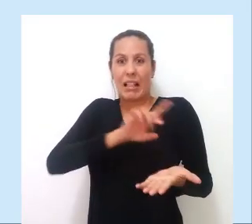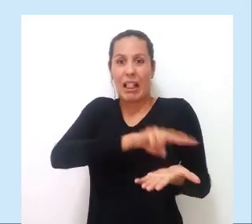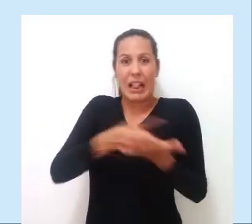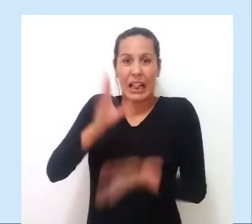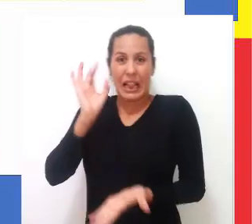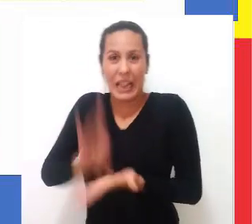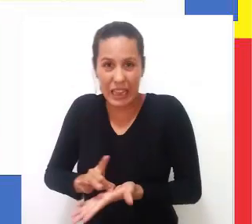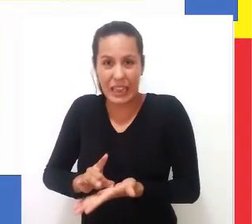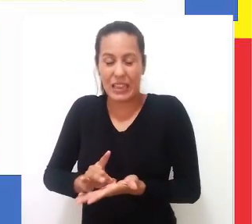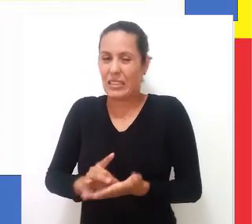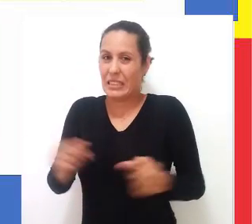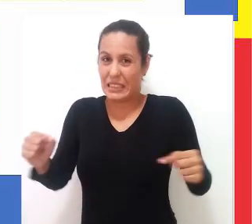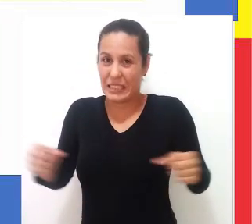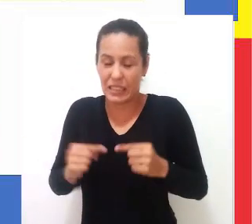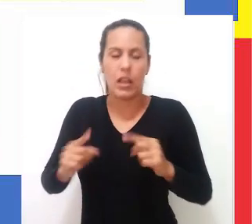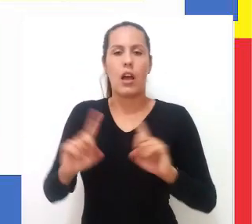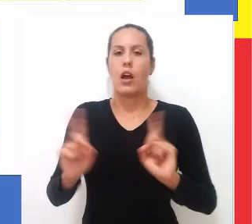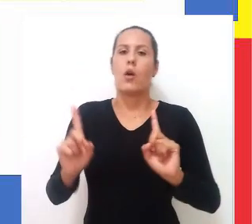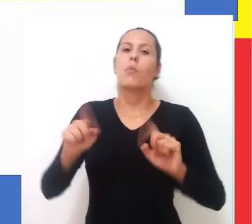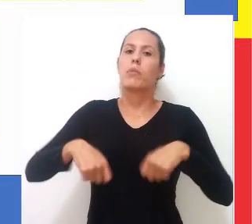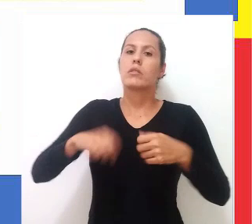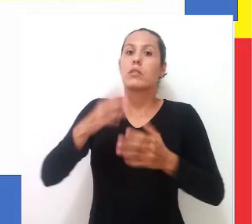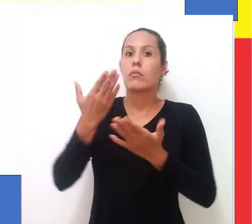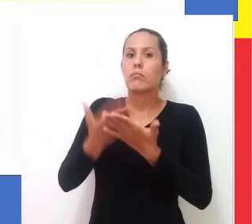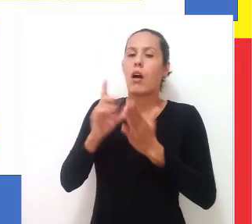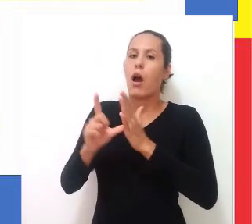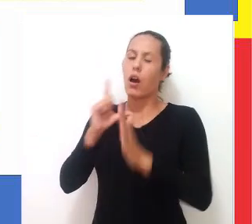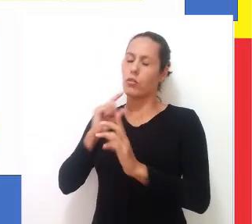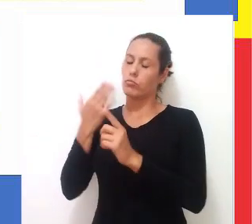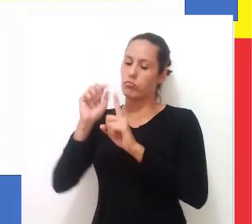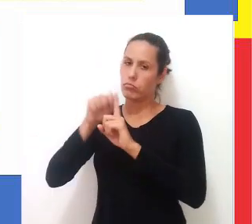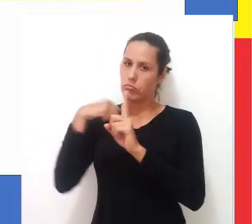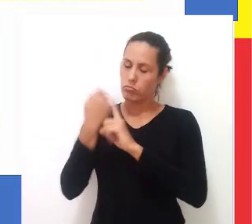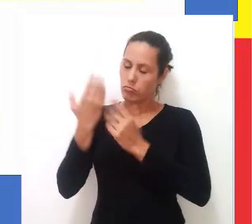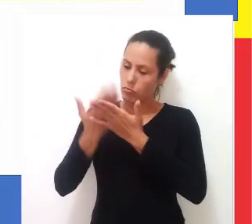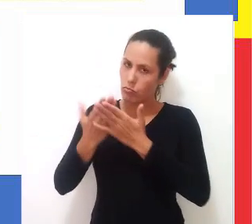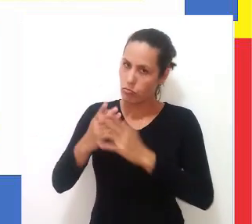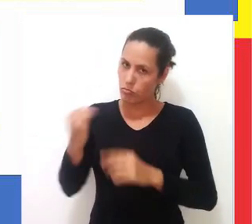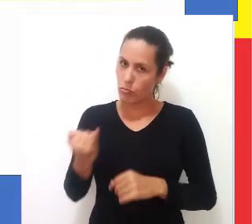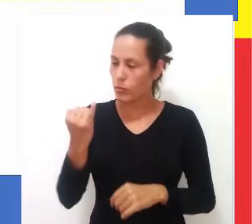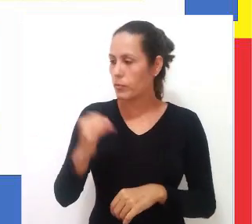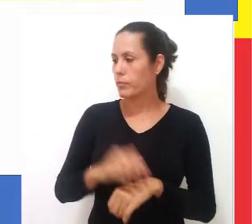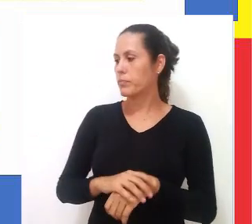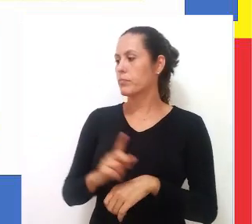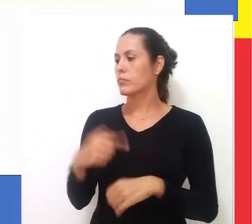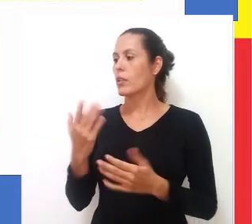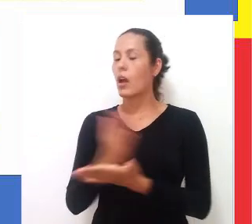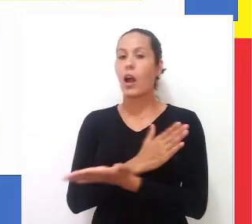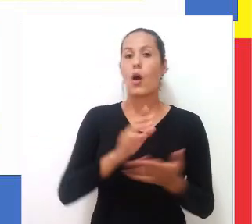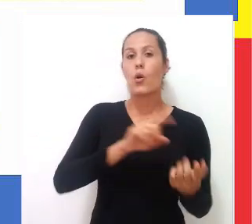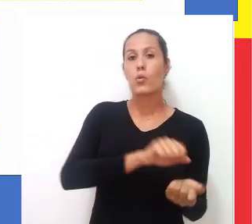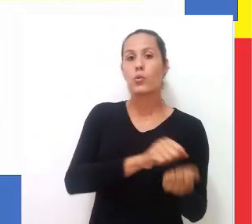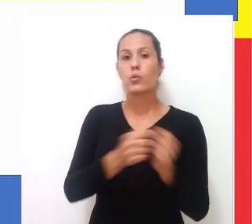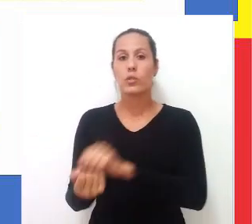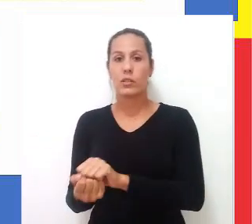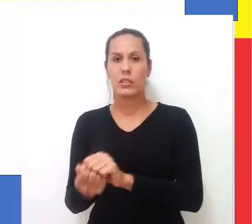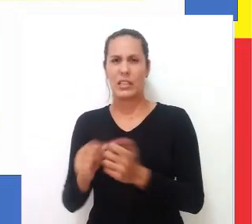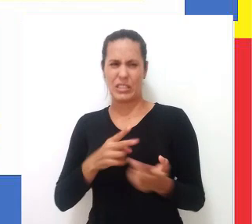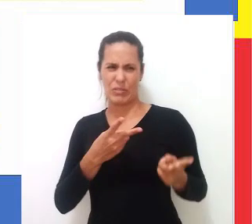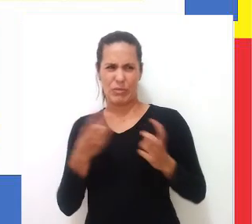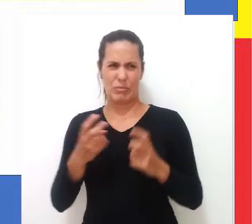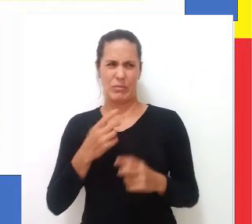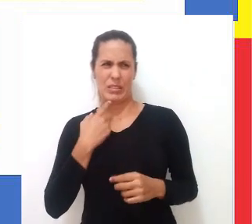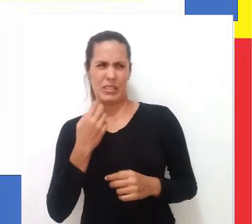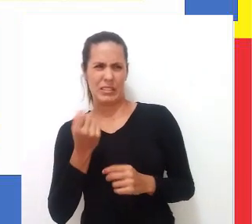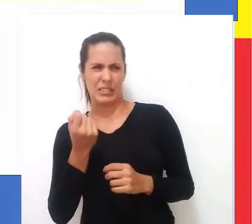que estudá-las. Então, como vocês podem ver aí na tela, eu trouxe o exemplo de algumas gírias, que se a gente for traduzir ao pé da letra, fica